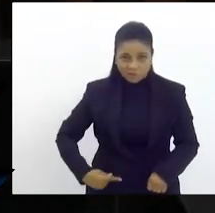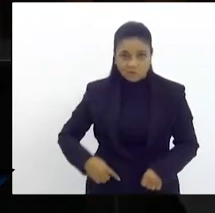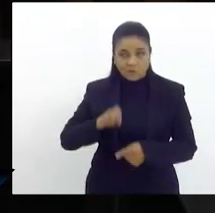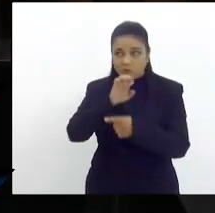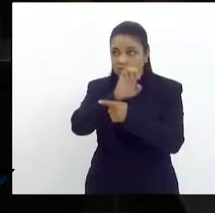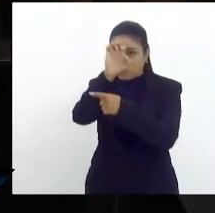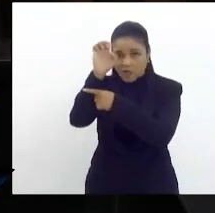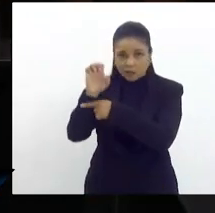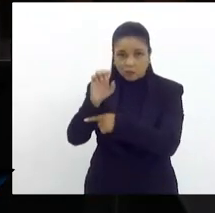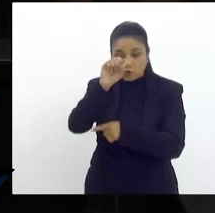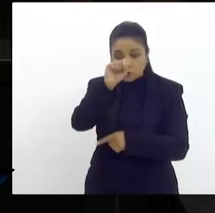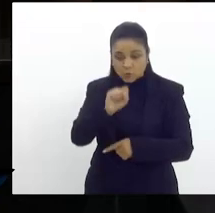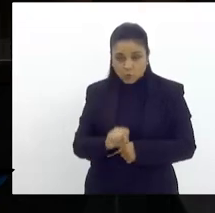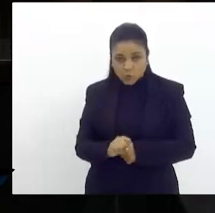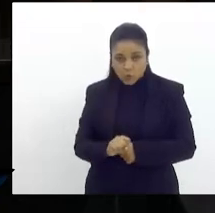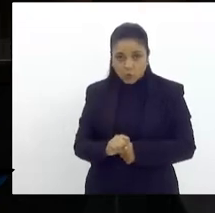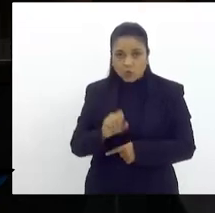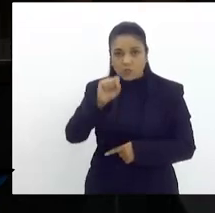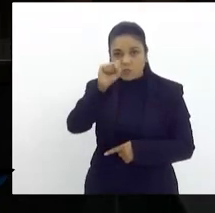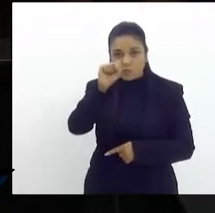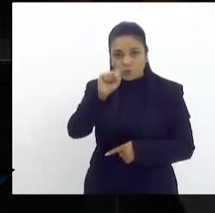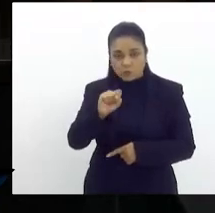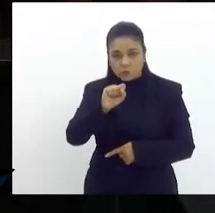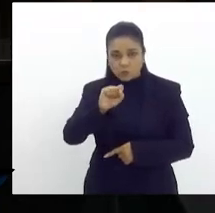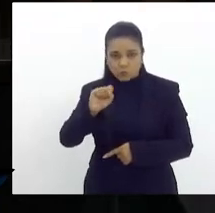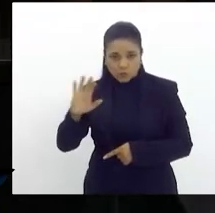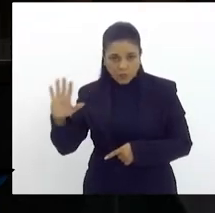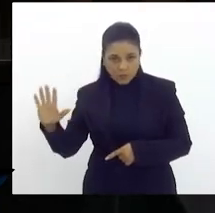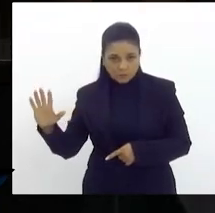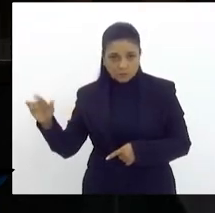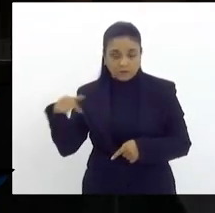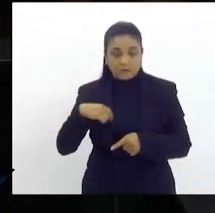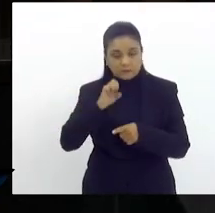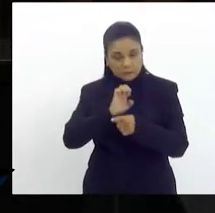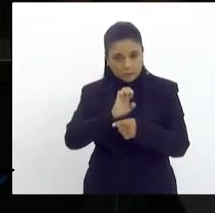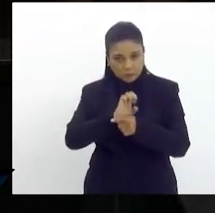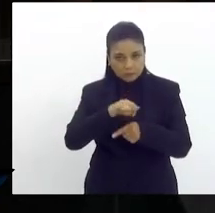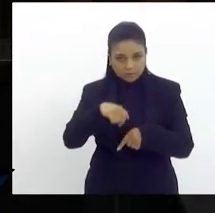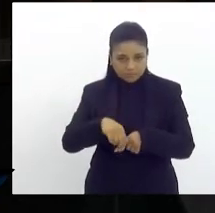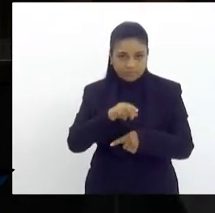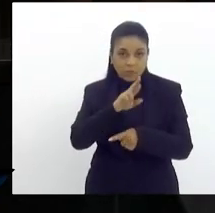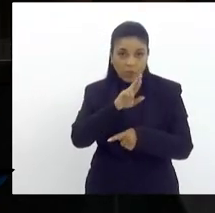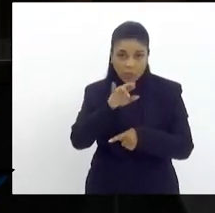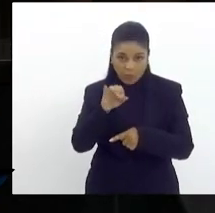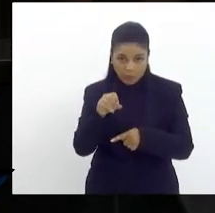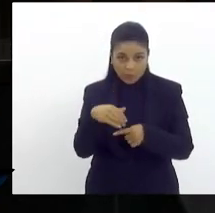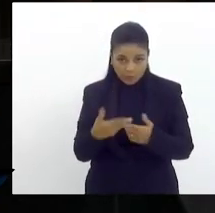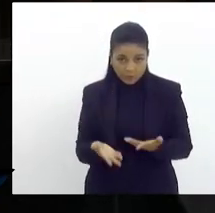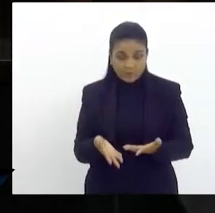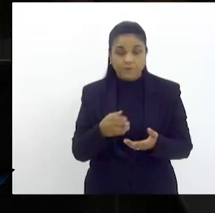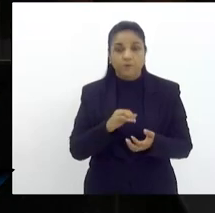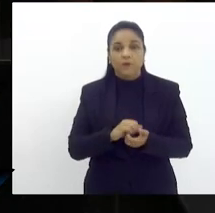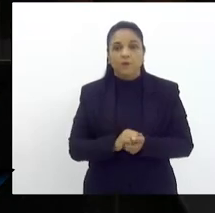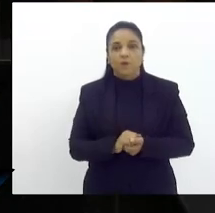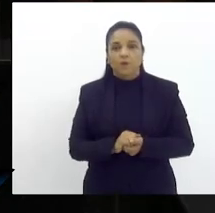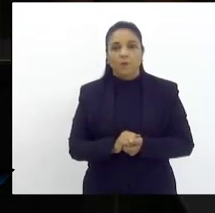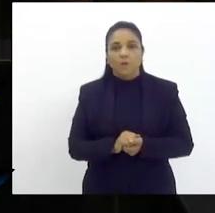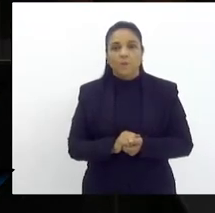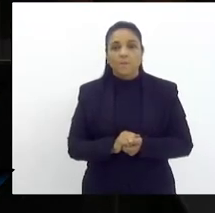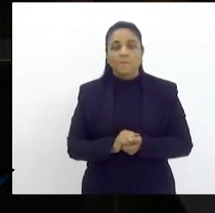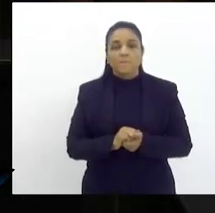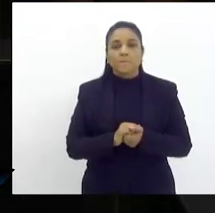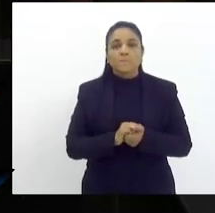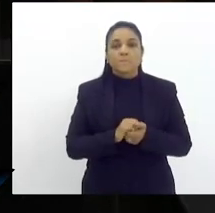Sudeste realizada aqui no estado do Rio de Janeiro daí derivou uma